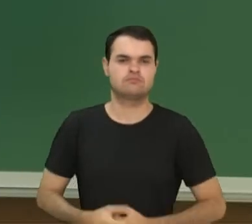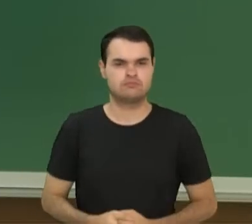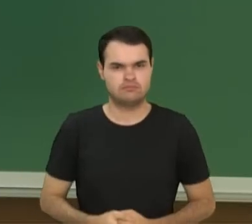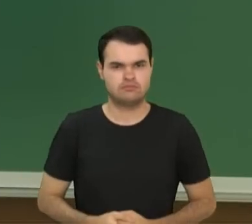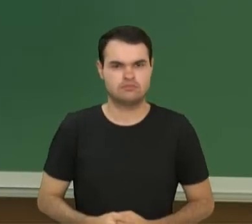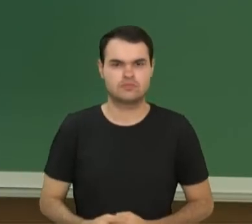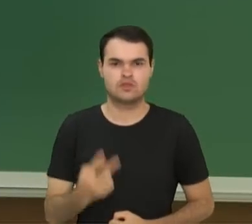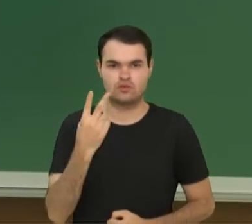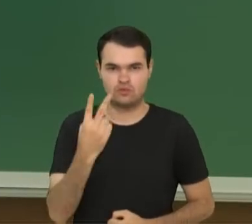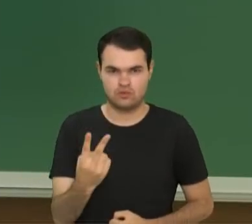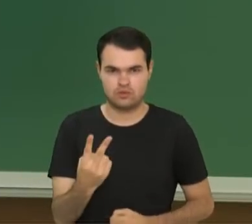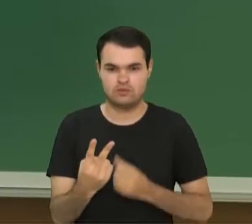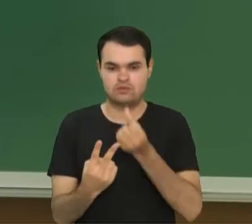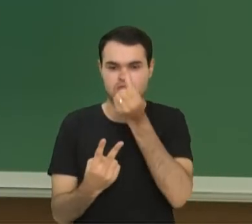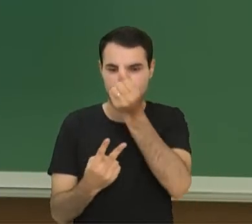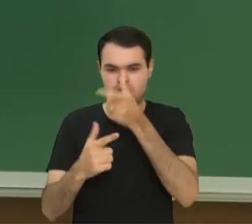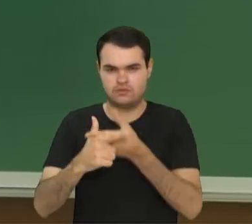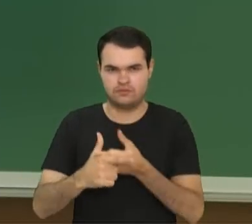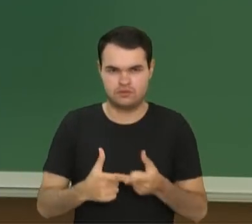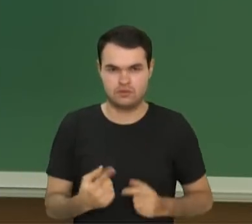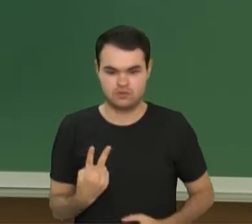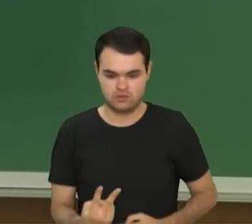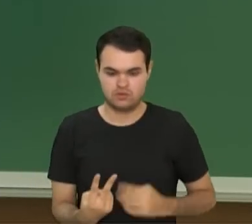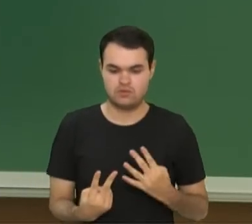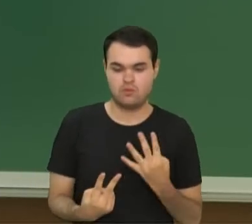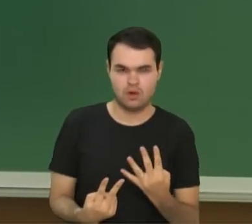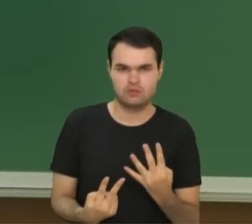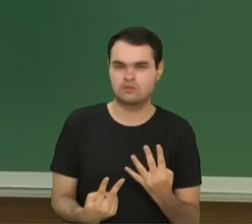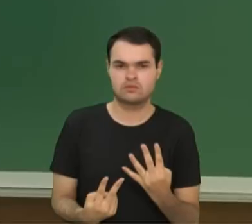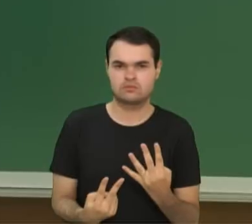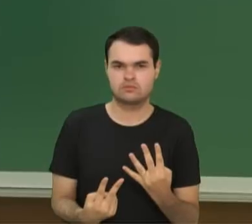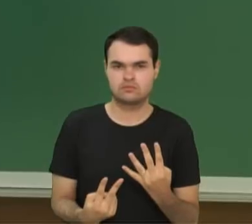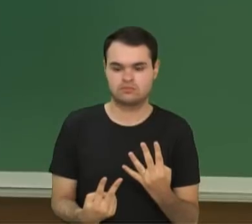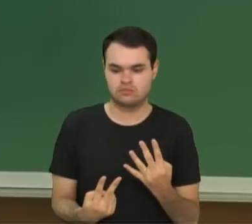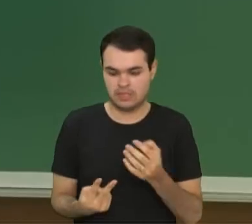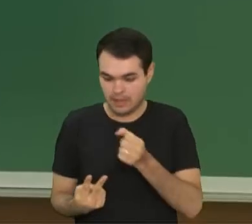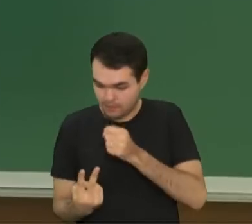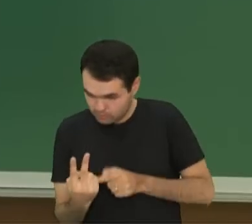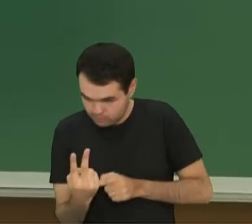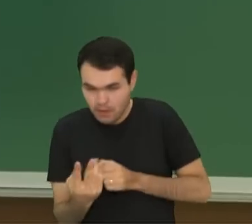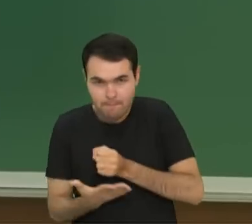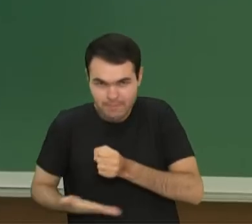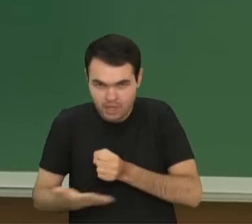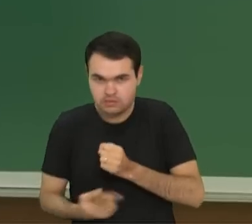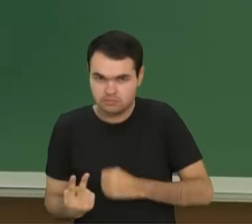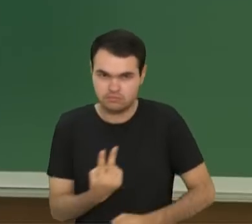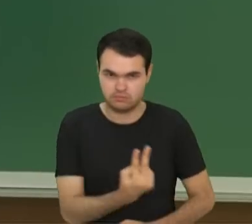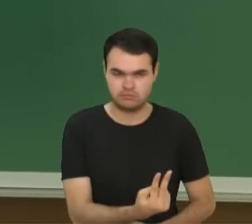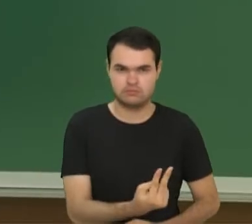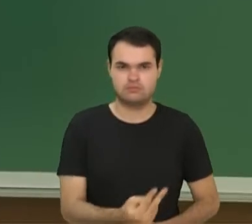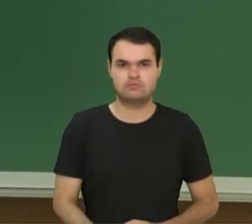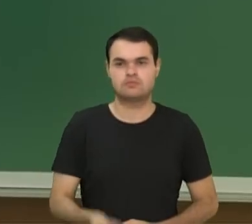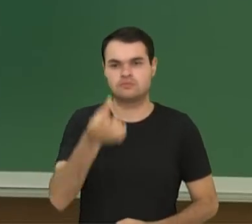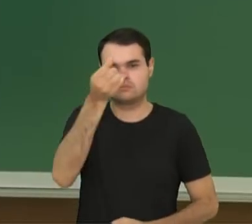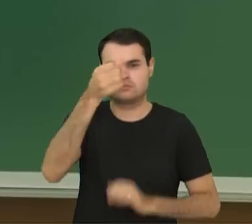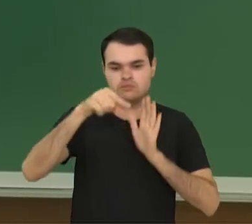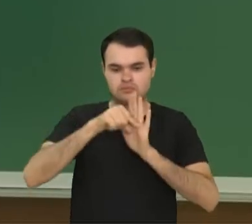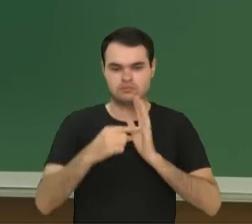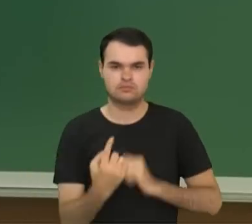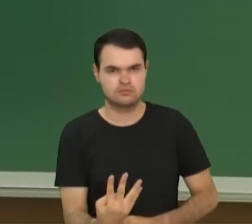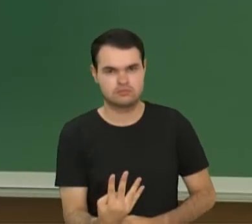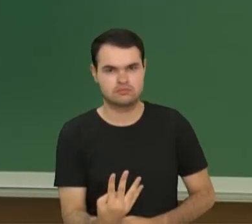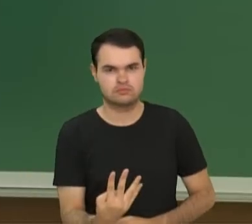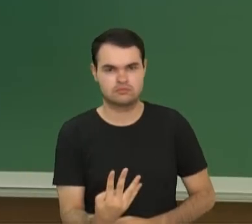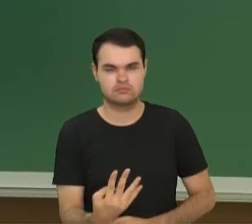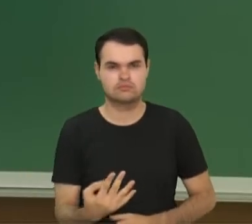propriedade. 2 elevado à sexta dividido por 2 elevado à quarta. Repetimos a base, subtraímos os expoentes. 6